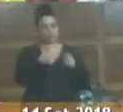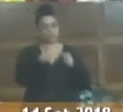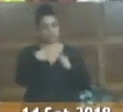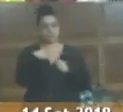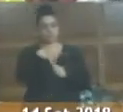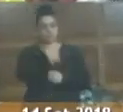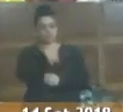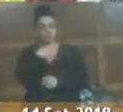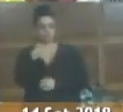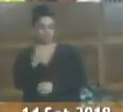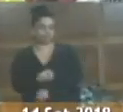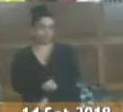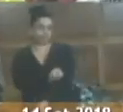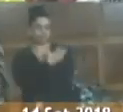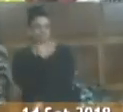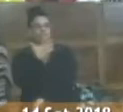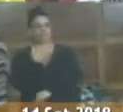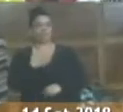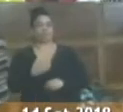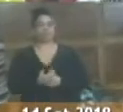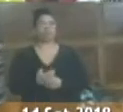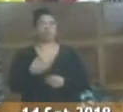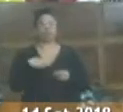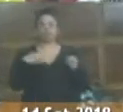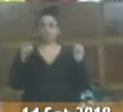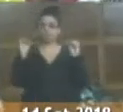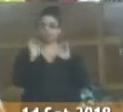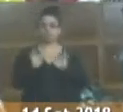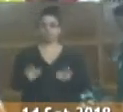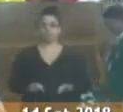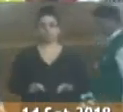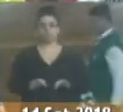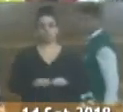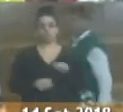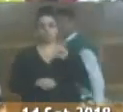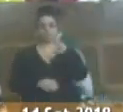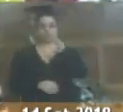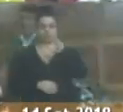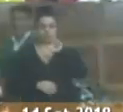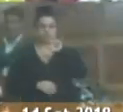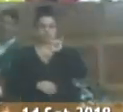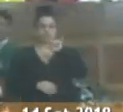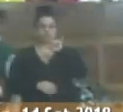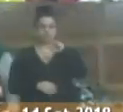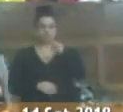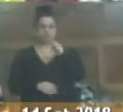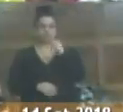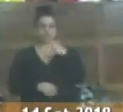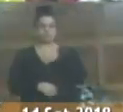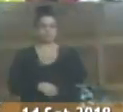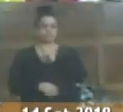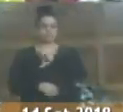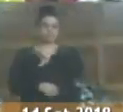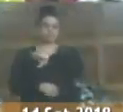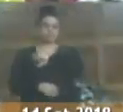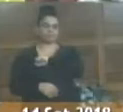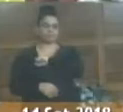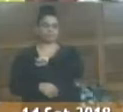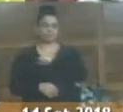me sentindo tão realizada, tão realizada. A Luciana, que é a minha mozona, né? Ah, ela é a